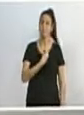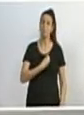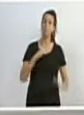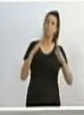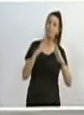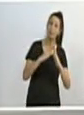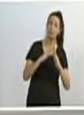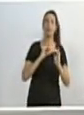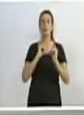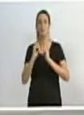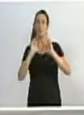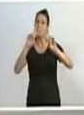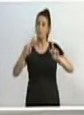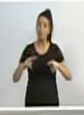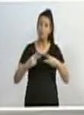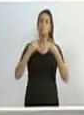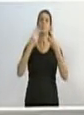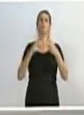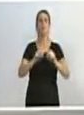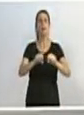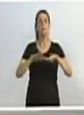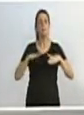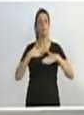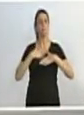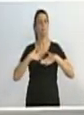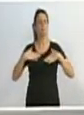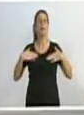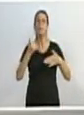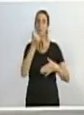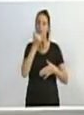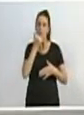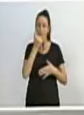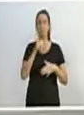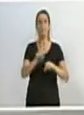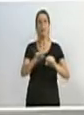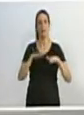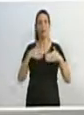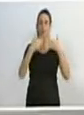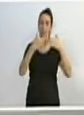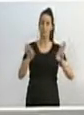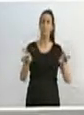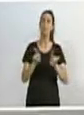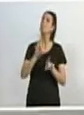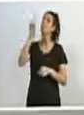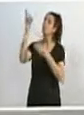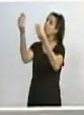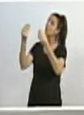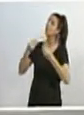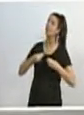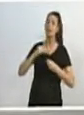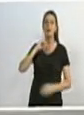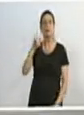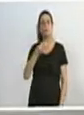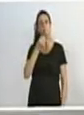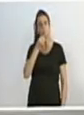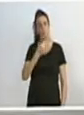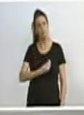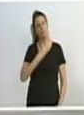internet, nessa sessão solene, essa audiência pública, e agradecer a Deus pela oportunidade, pela vida de poder